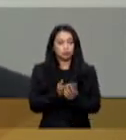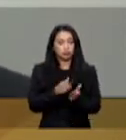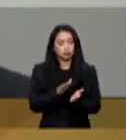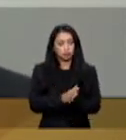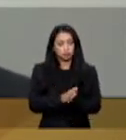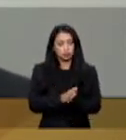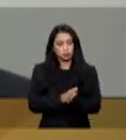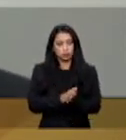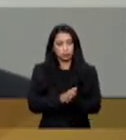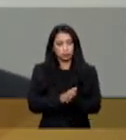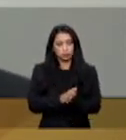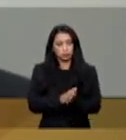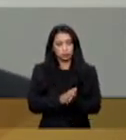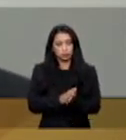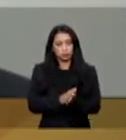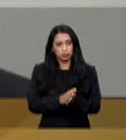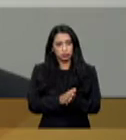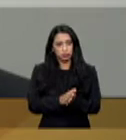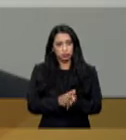de Rogério